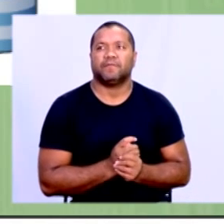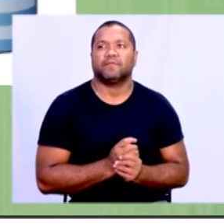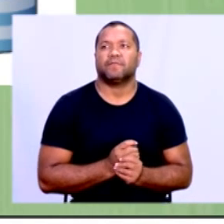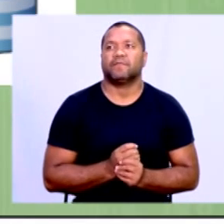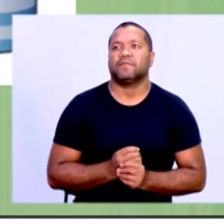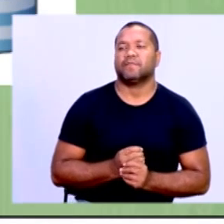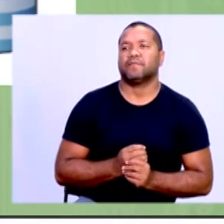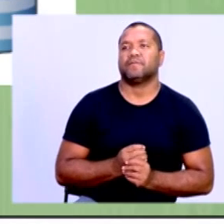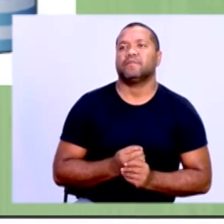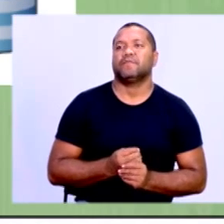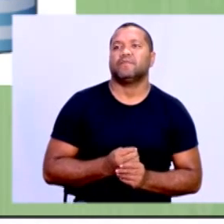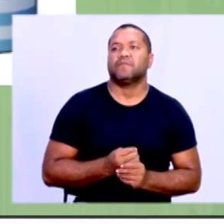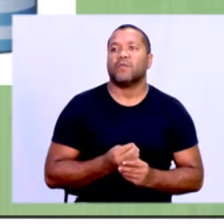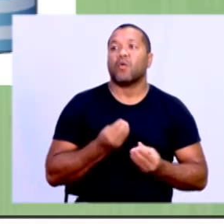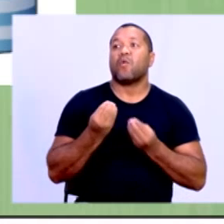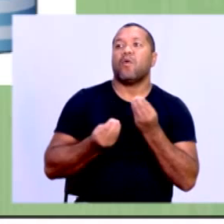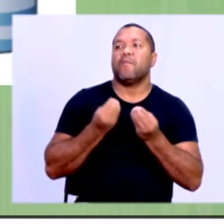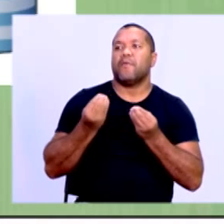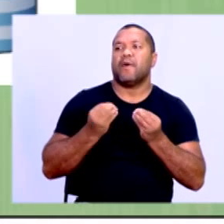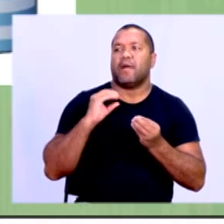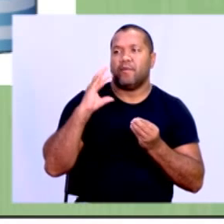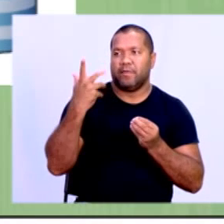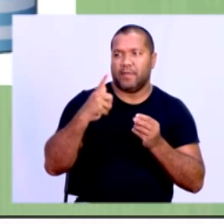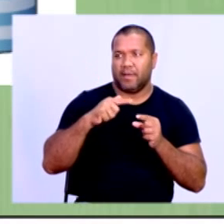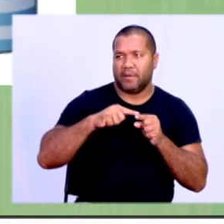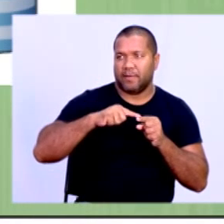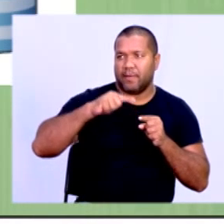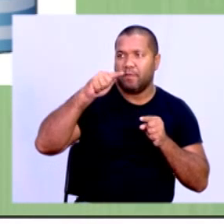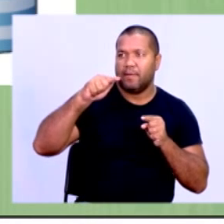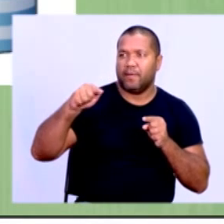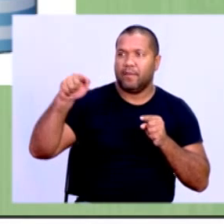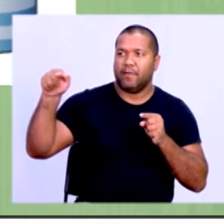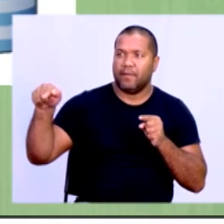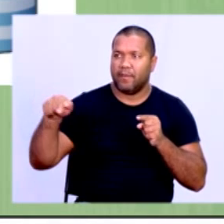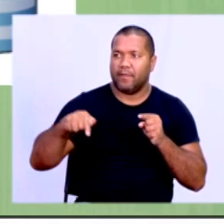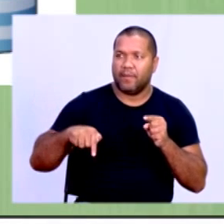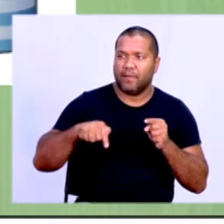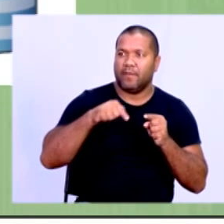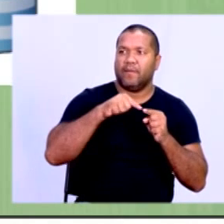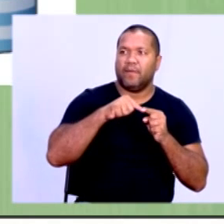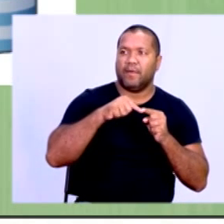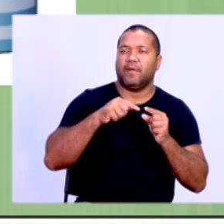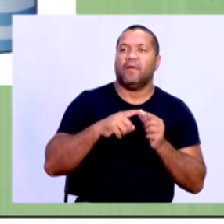Como funcionam as rotas? Primeiro, como funciona um programa